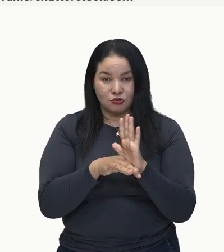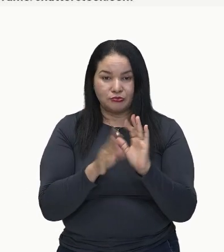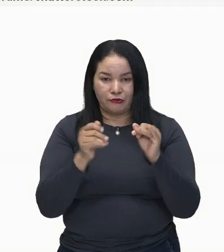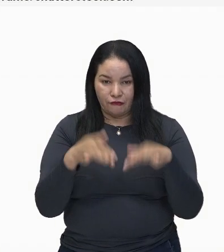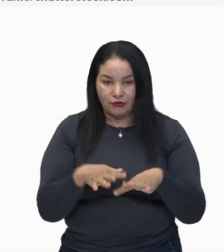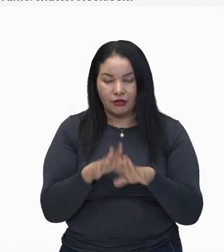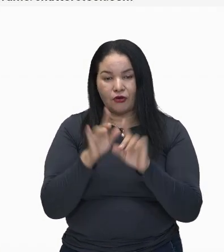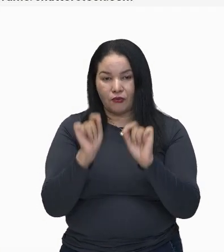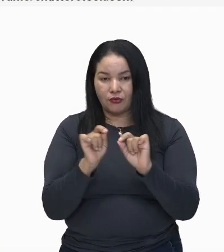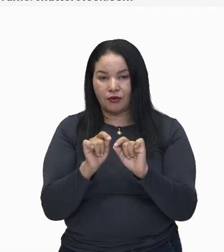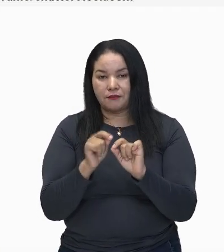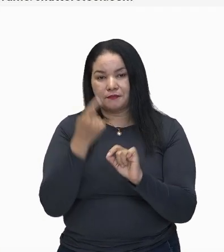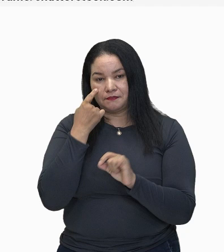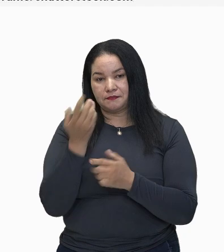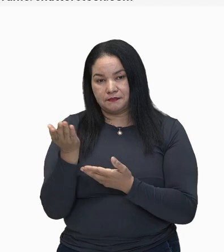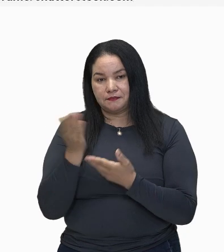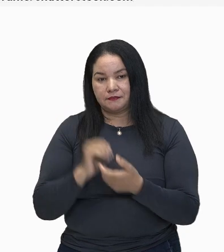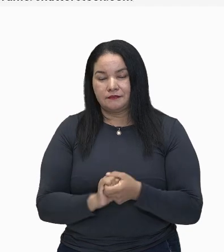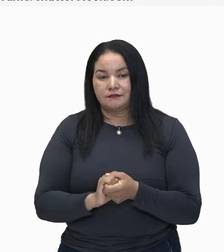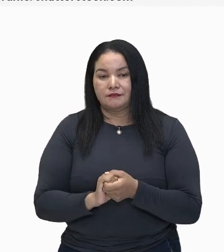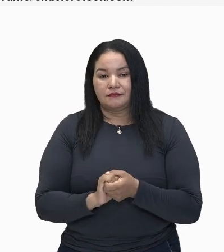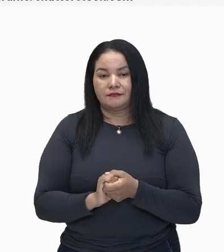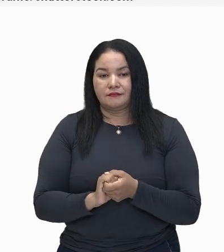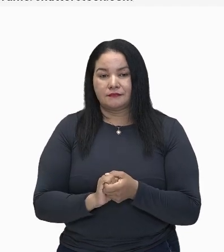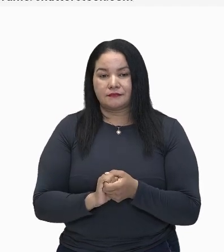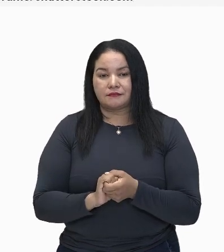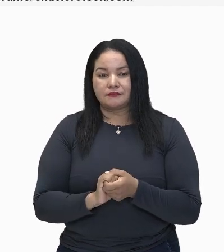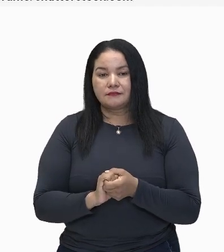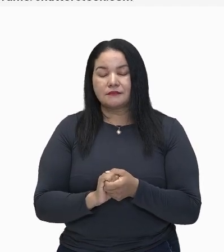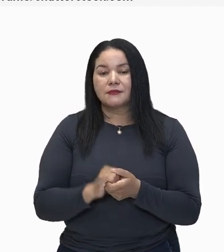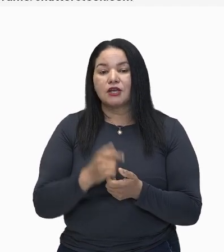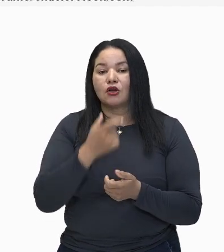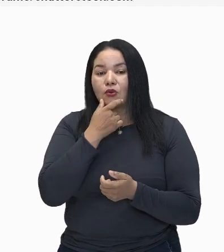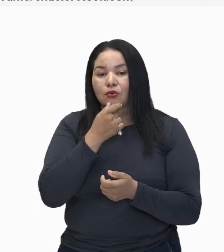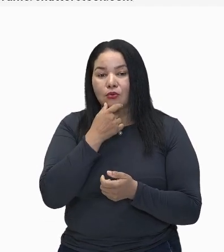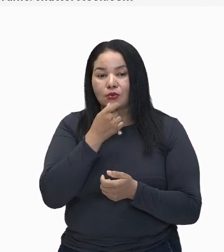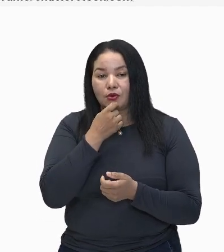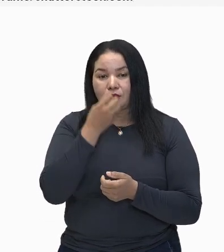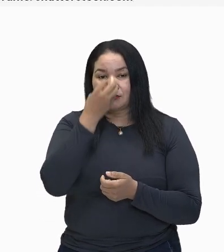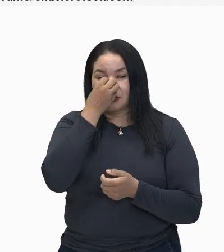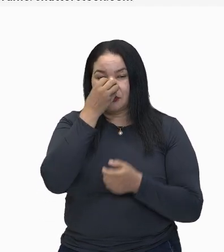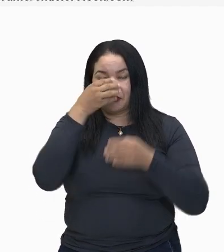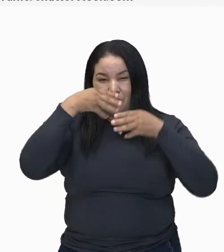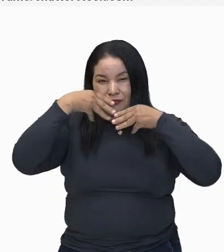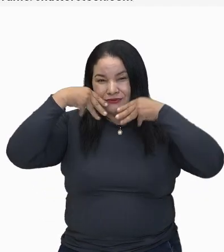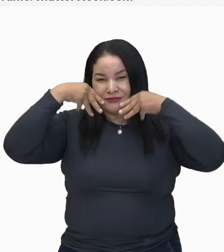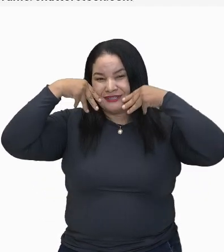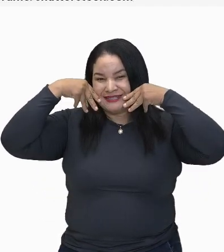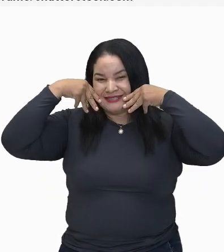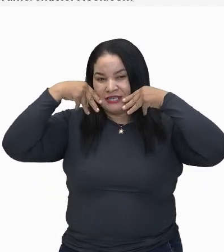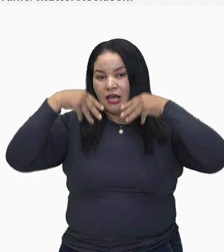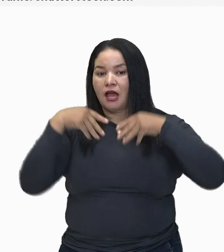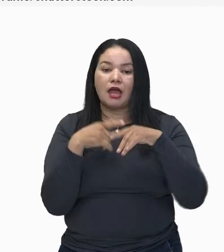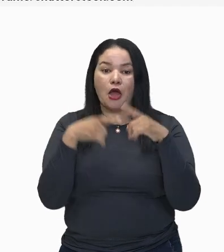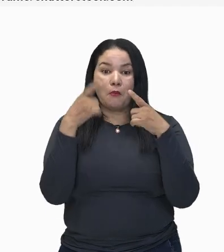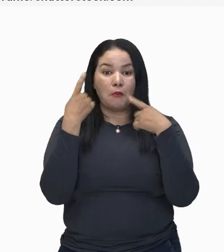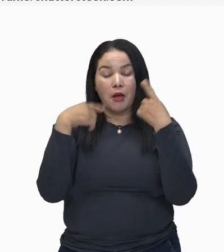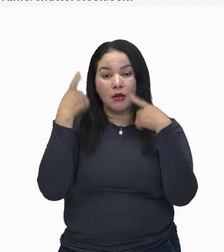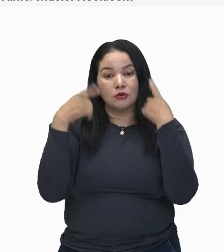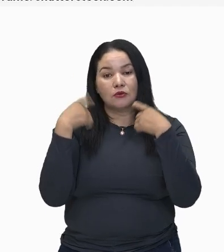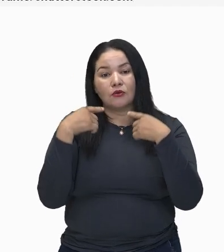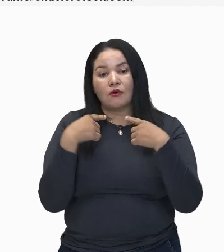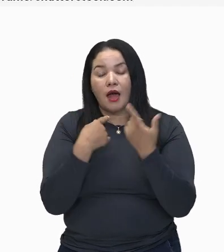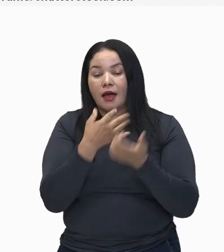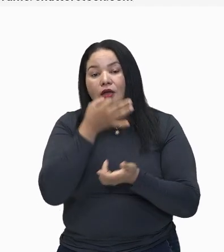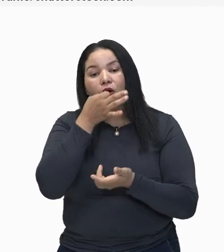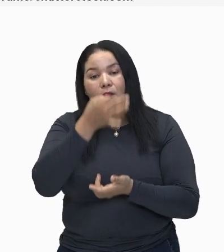trecho que diz assim, ó, para finalizar. Coringa é perturbador. Aí ele já apresenta aqui a opinião dele, olha